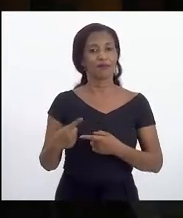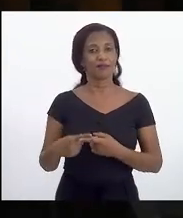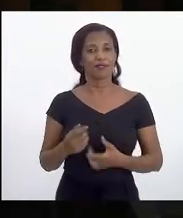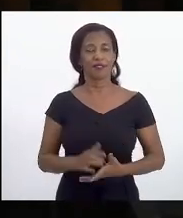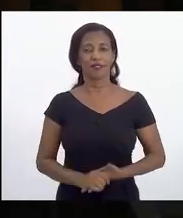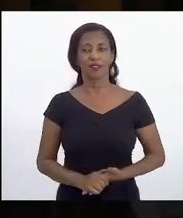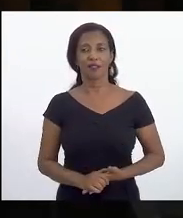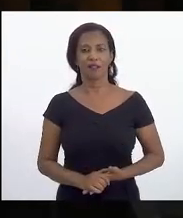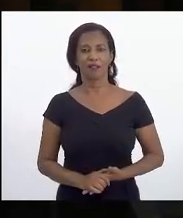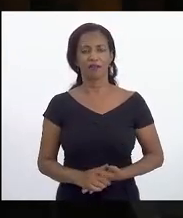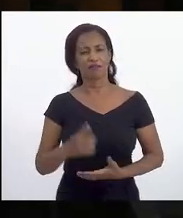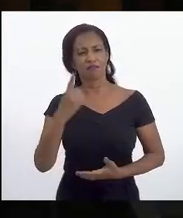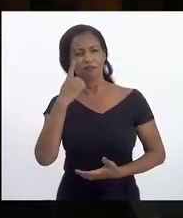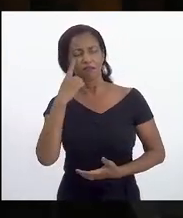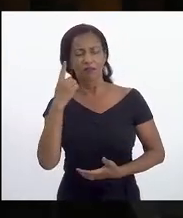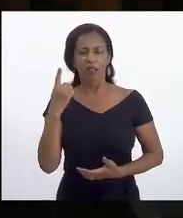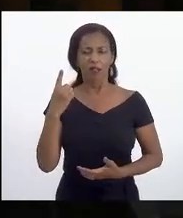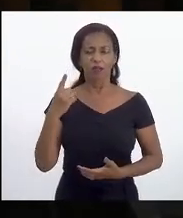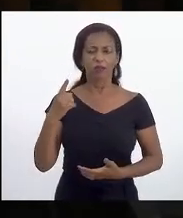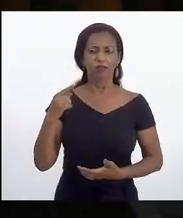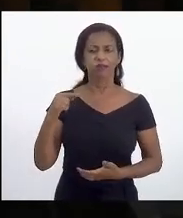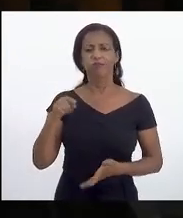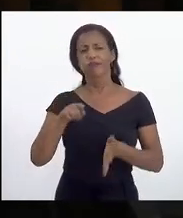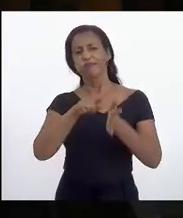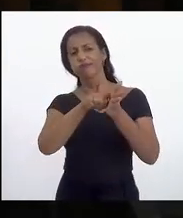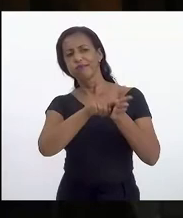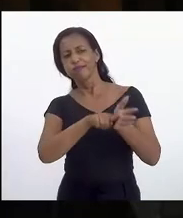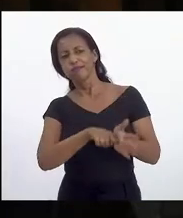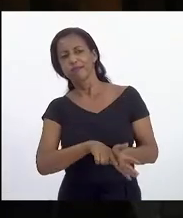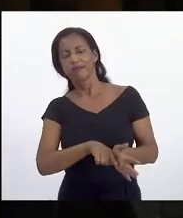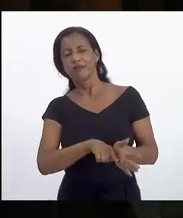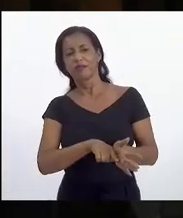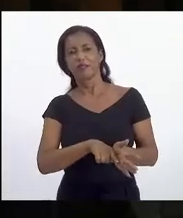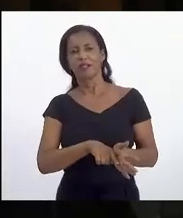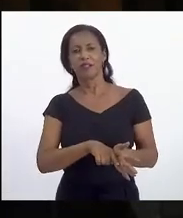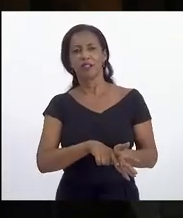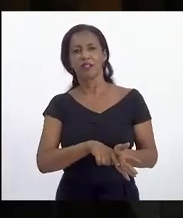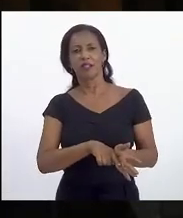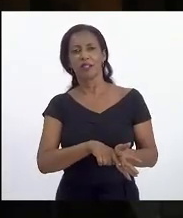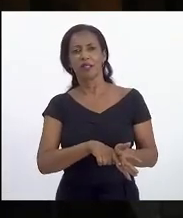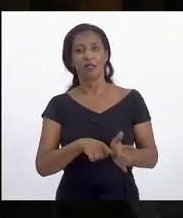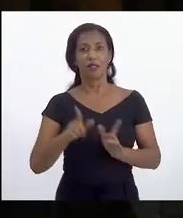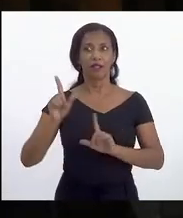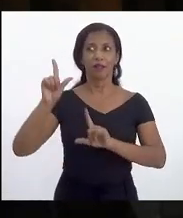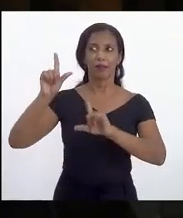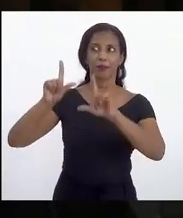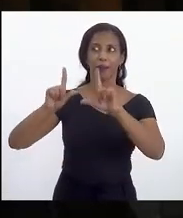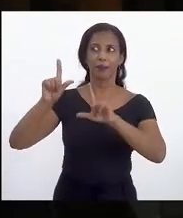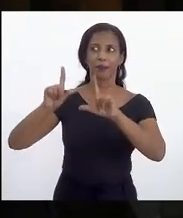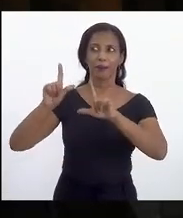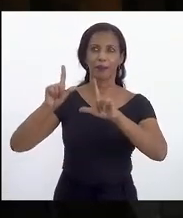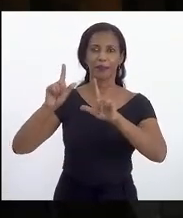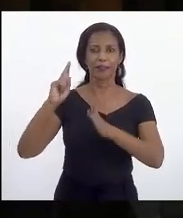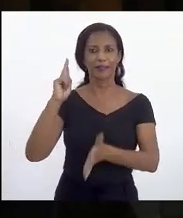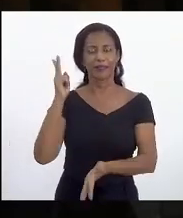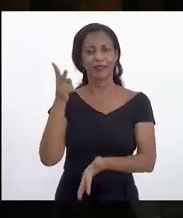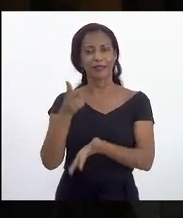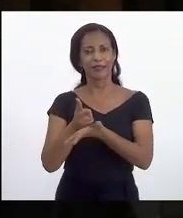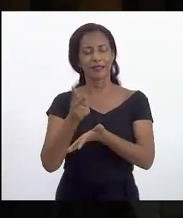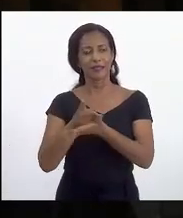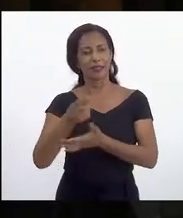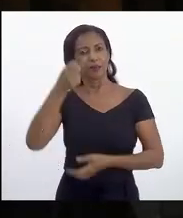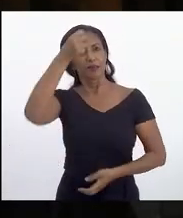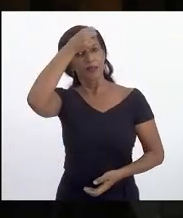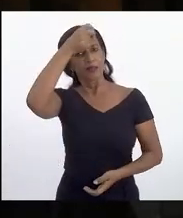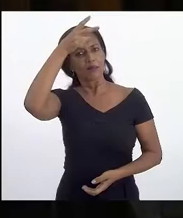e verificamos que no cotidiano da nossa mídia sempre que um